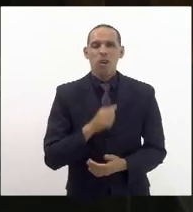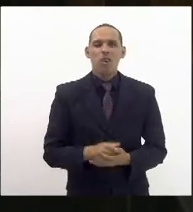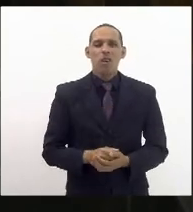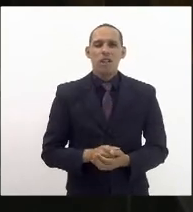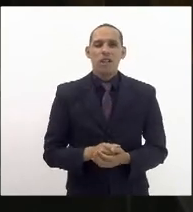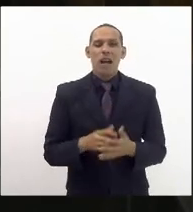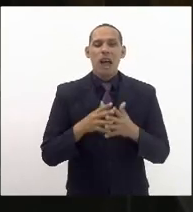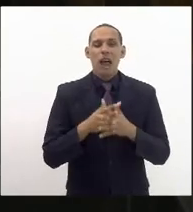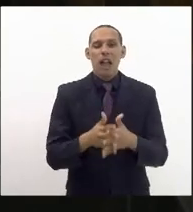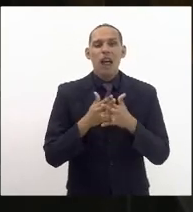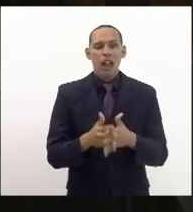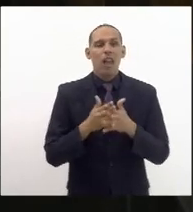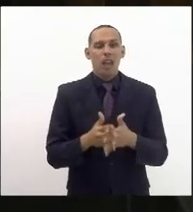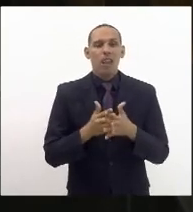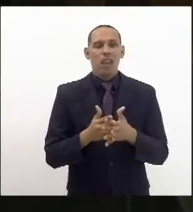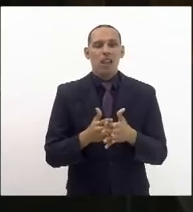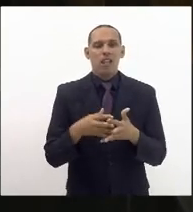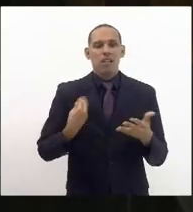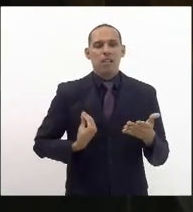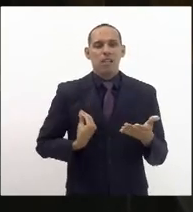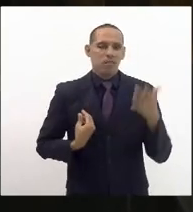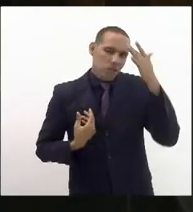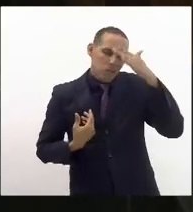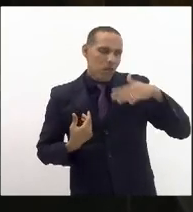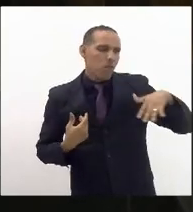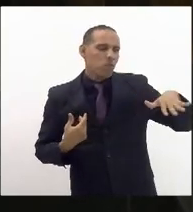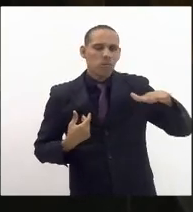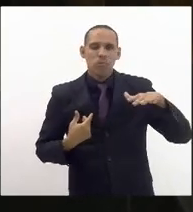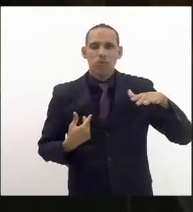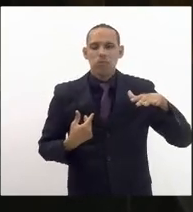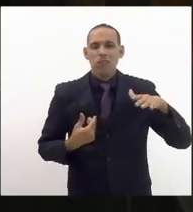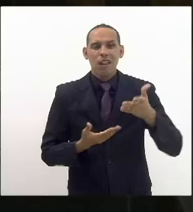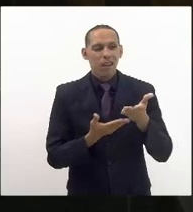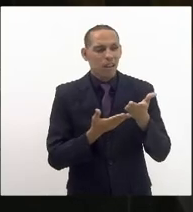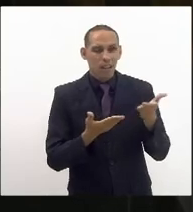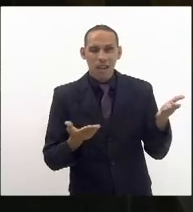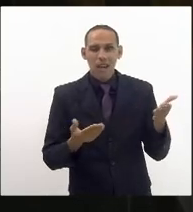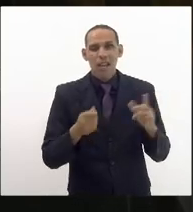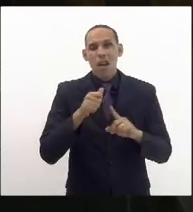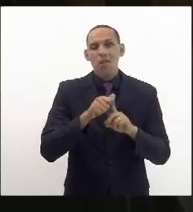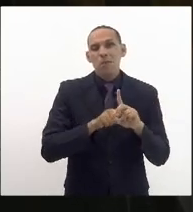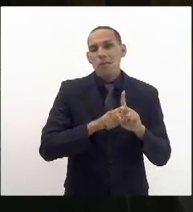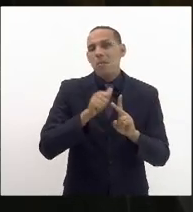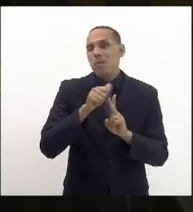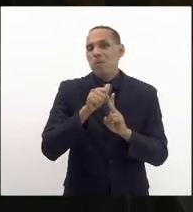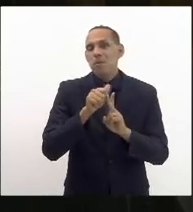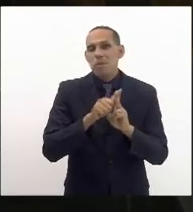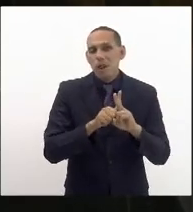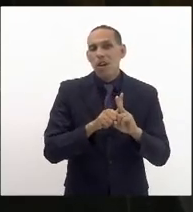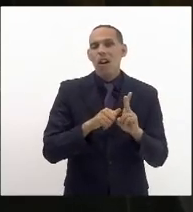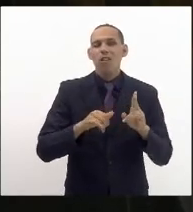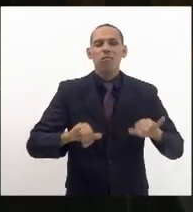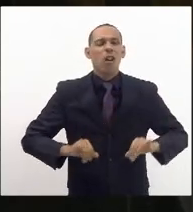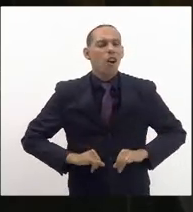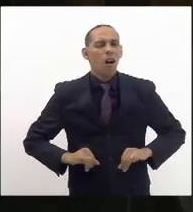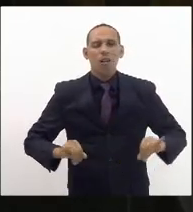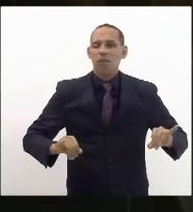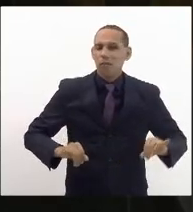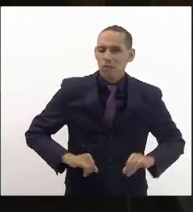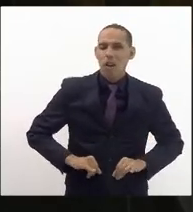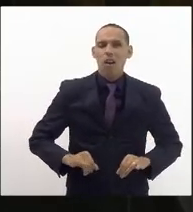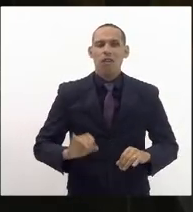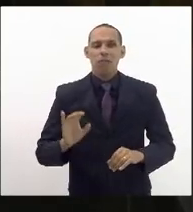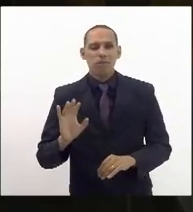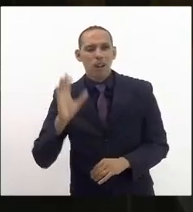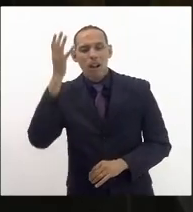está atrapalhando a vida das pessoas que estão há 2 meses agonizando em razão da tragédia,